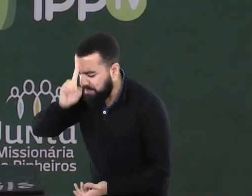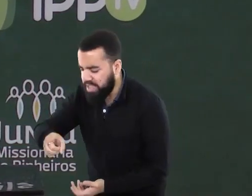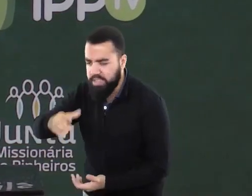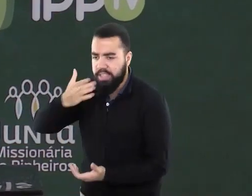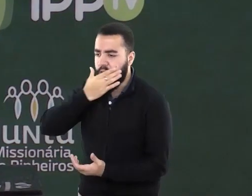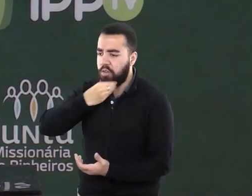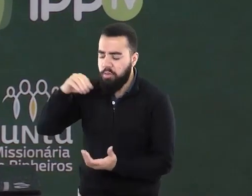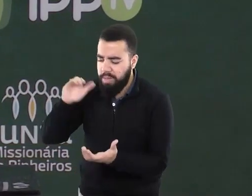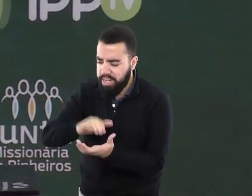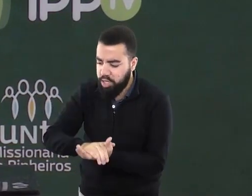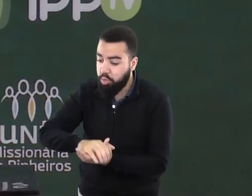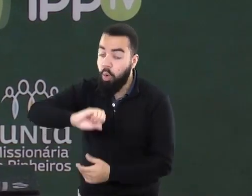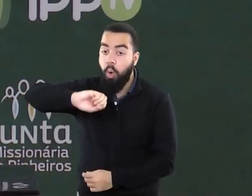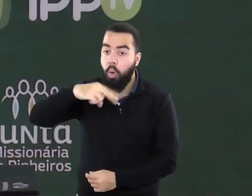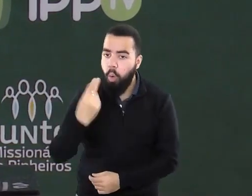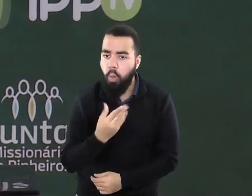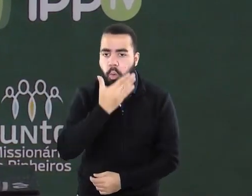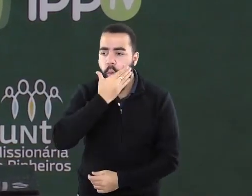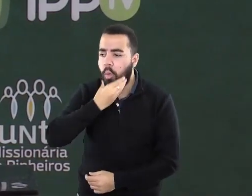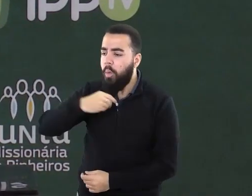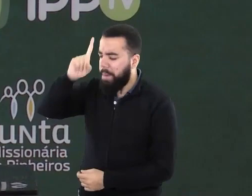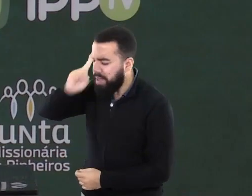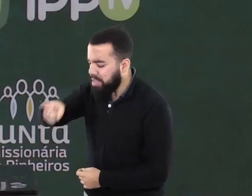Nenhum homem é feliz fazendo a mulher um capacho.